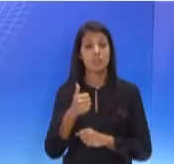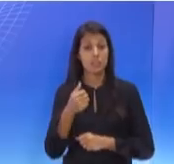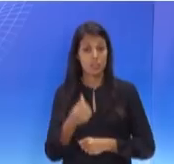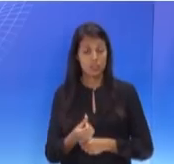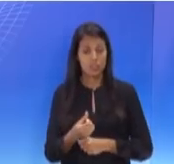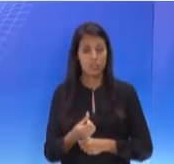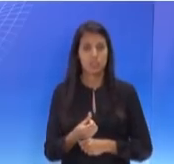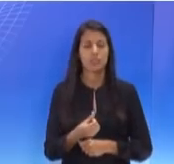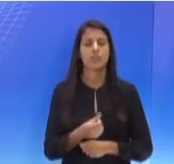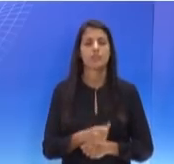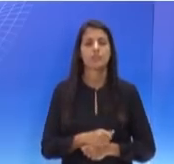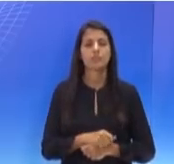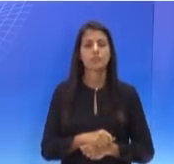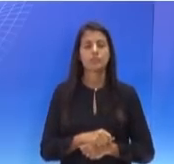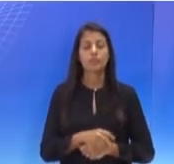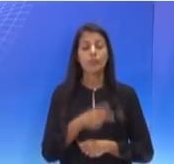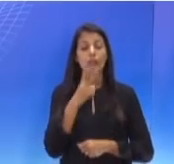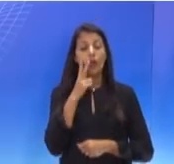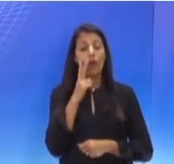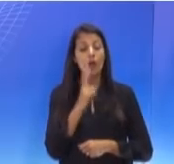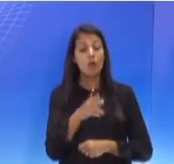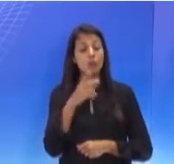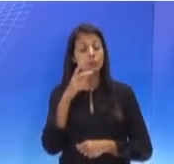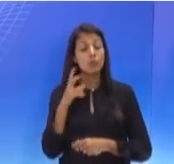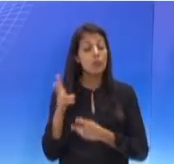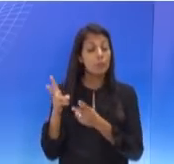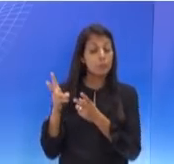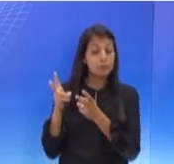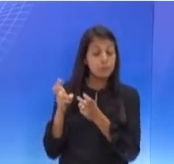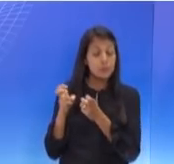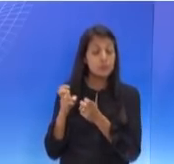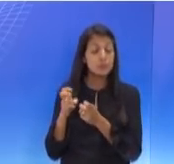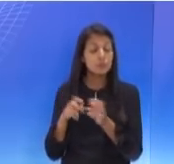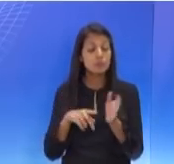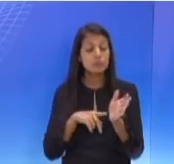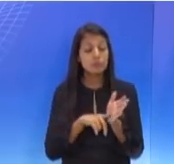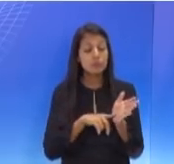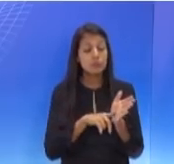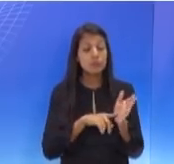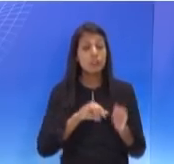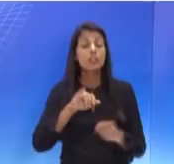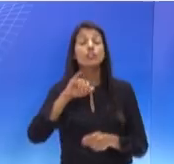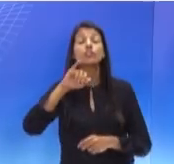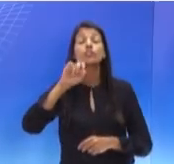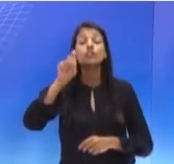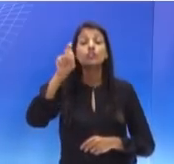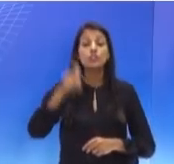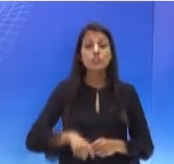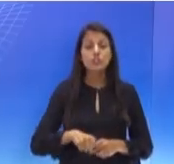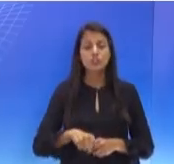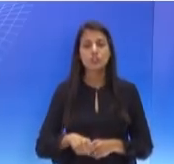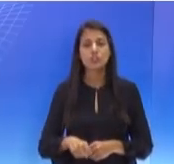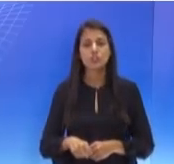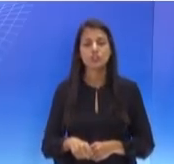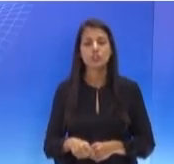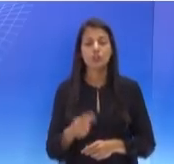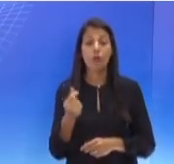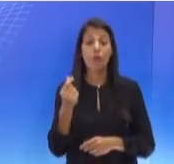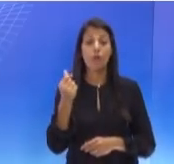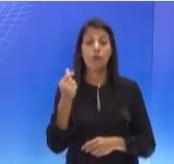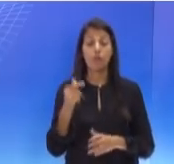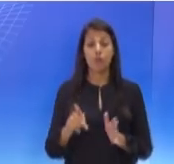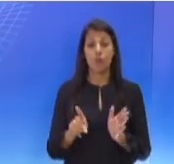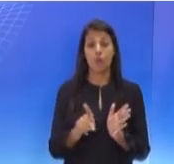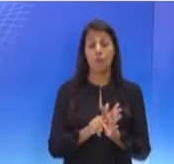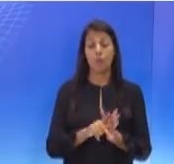temos, no caso aqui, que X é o valor individual da parcela do capital dividido por 8. P,